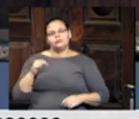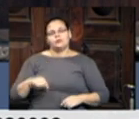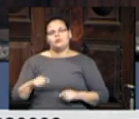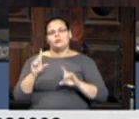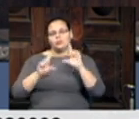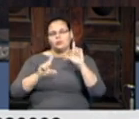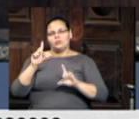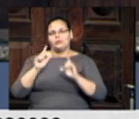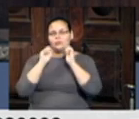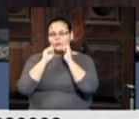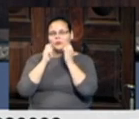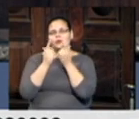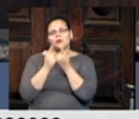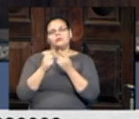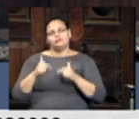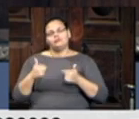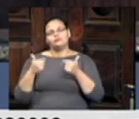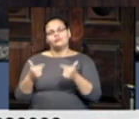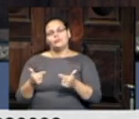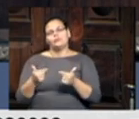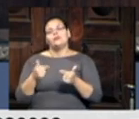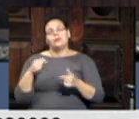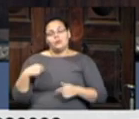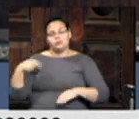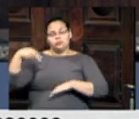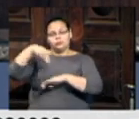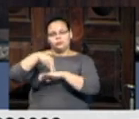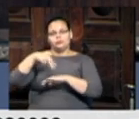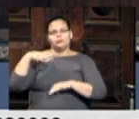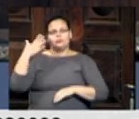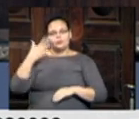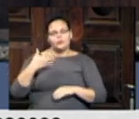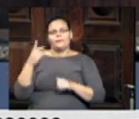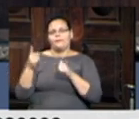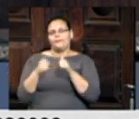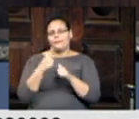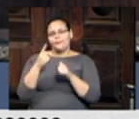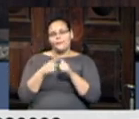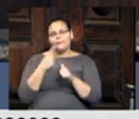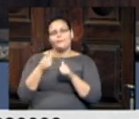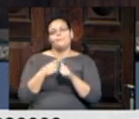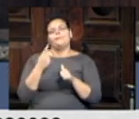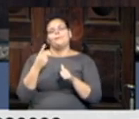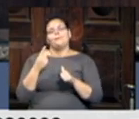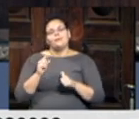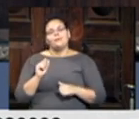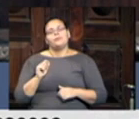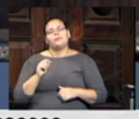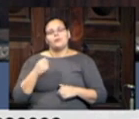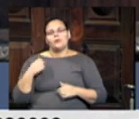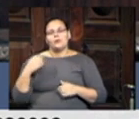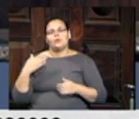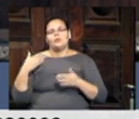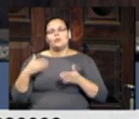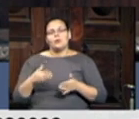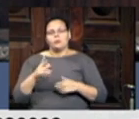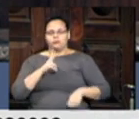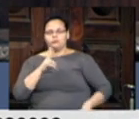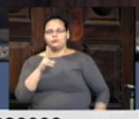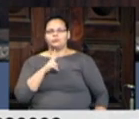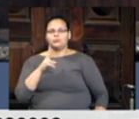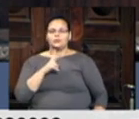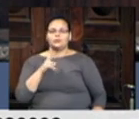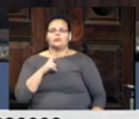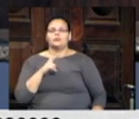essa iniciativa. E eu subo essa tribuna, em primeiro lugar, e aí me dirijo de um modo muito particular